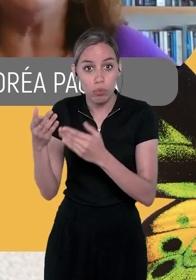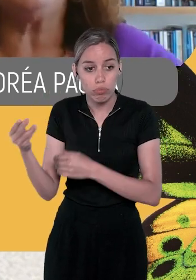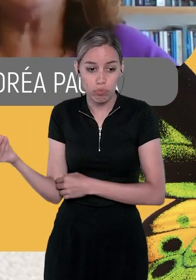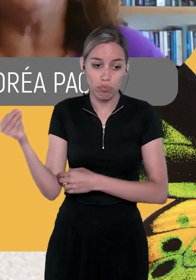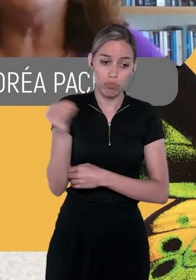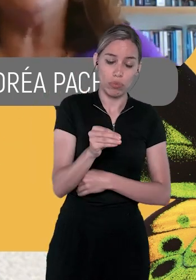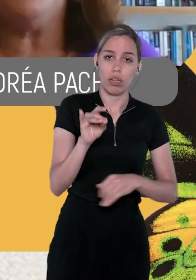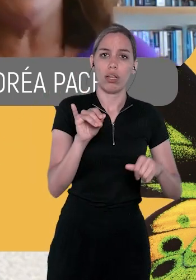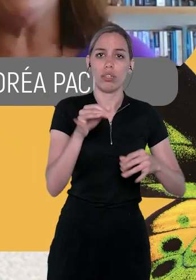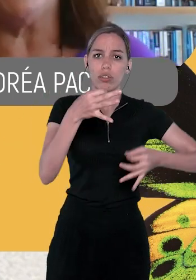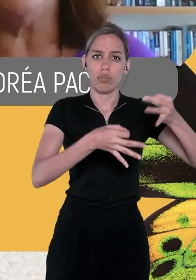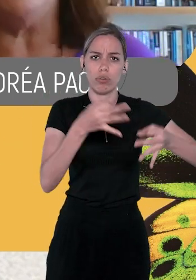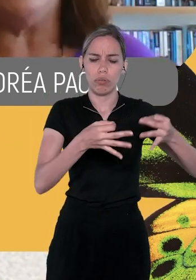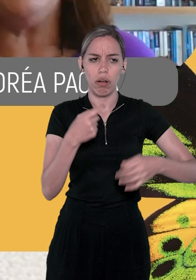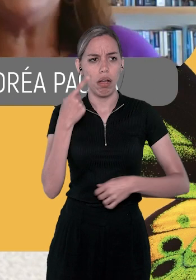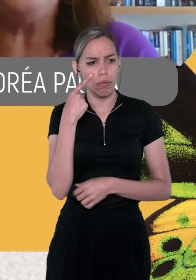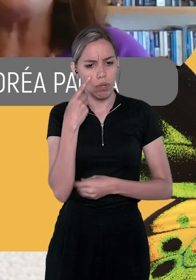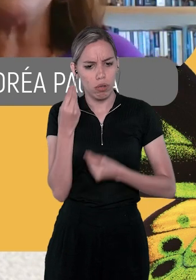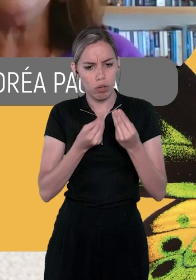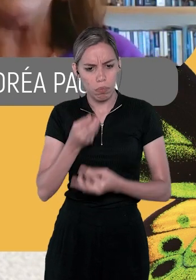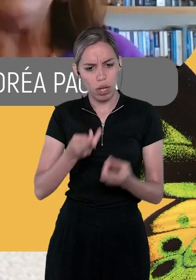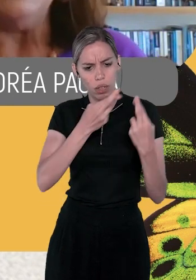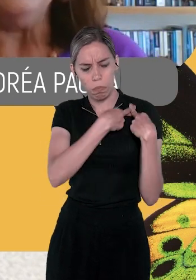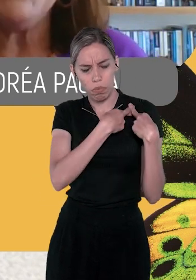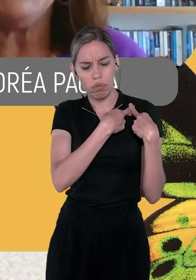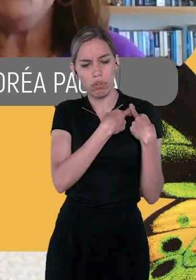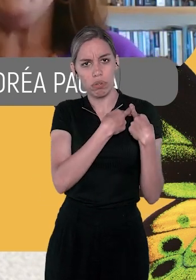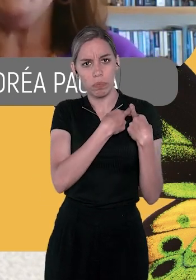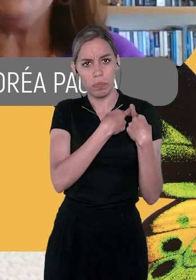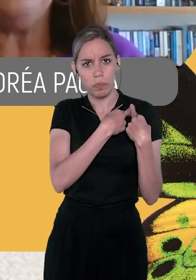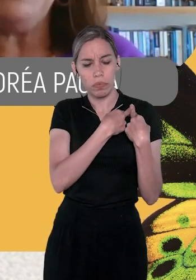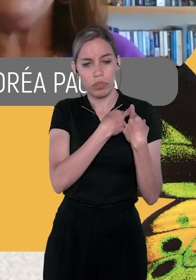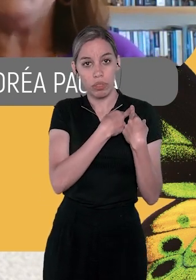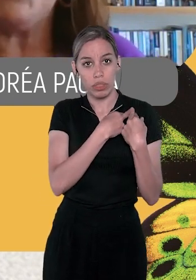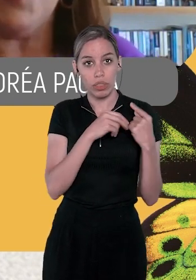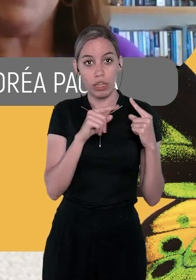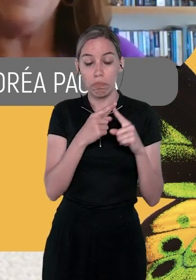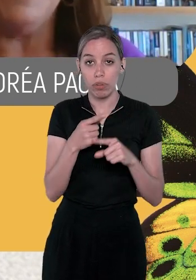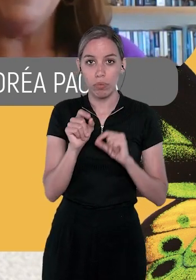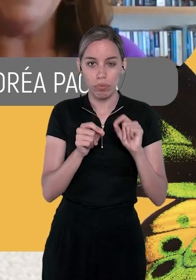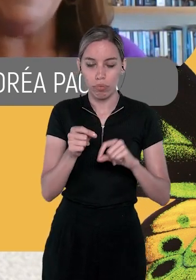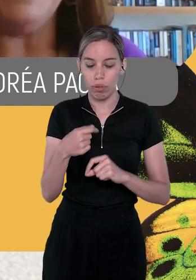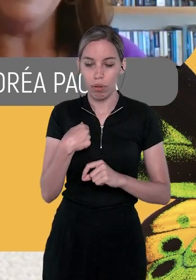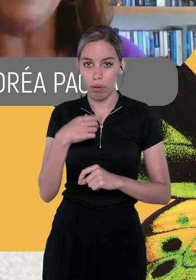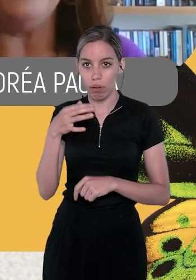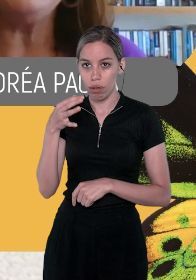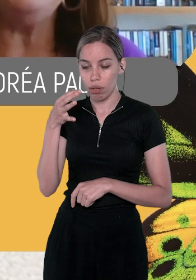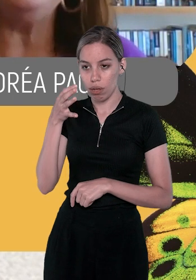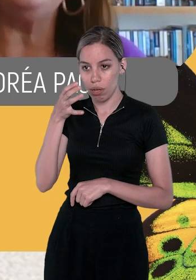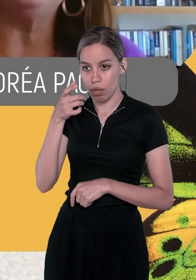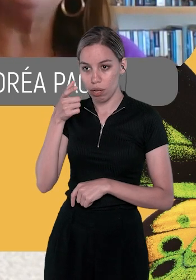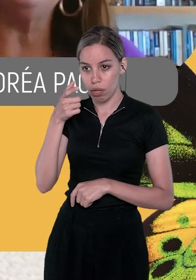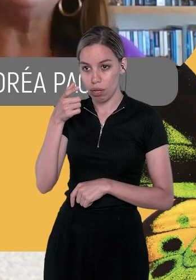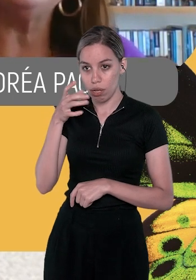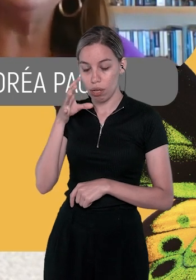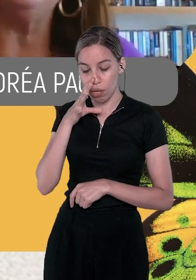Uma terceirização enorme de responsabilidade. Mas o que me encantou da